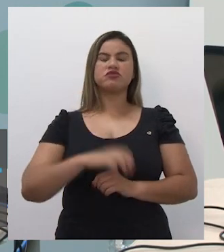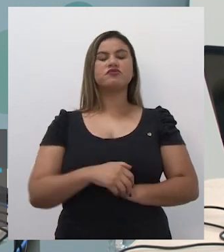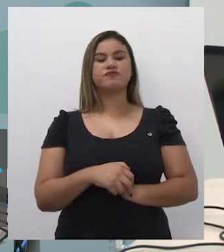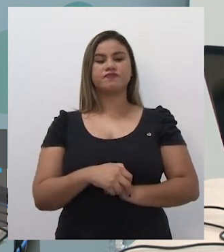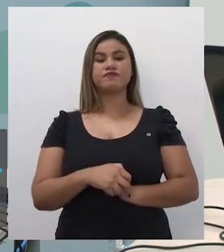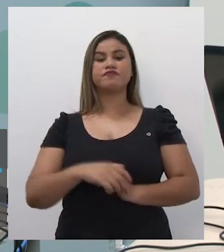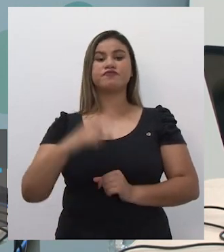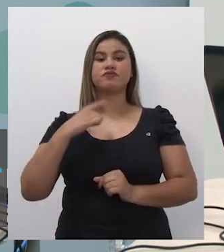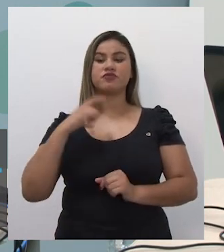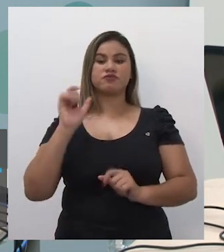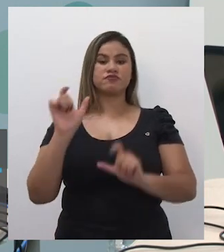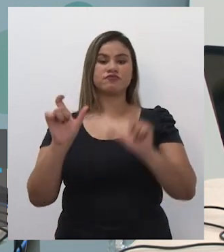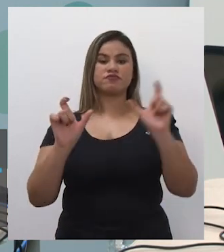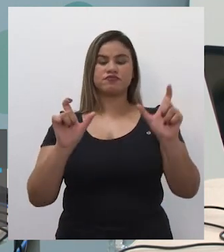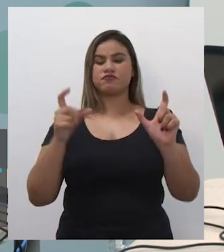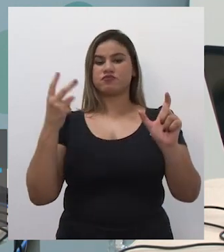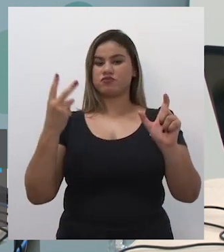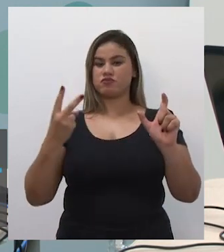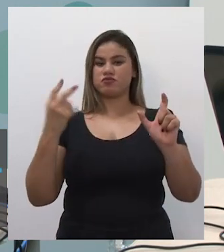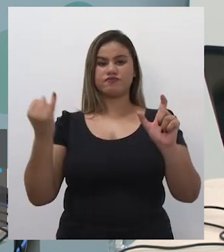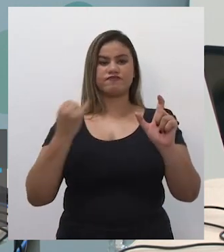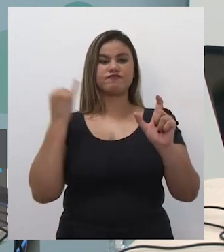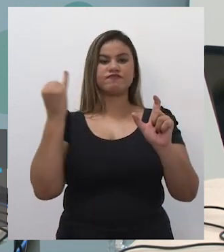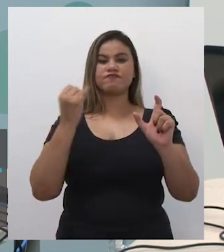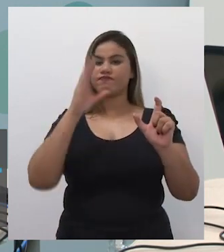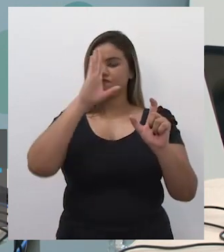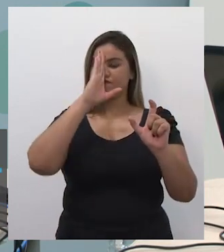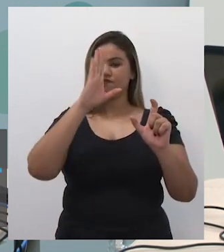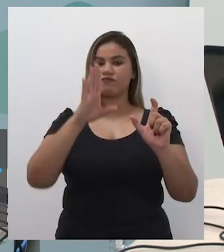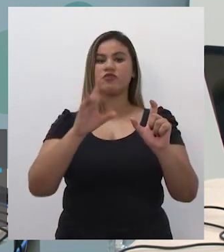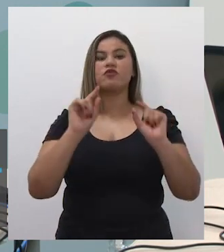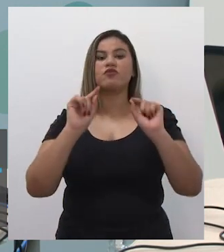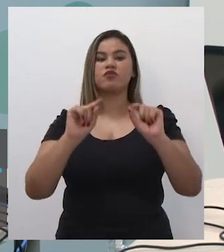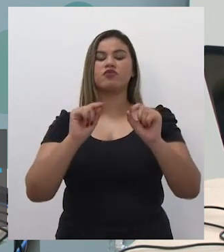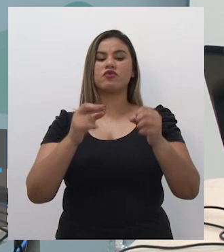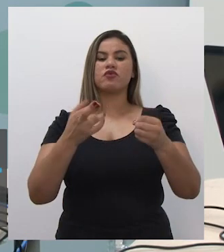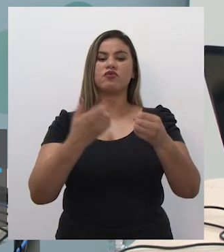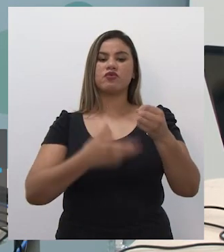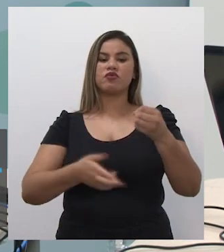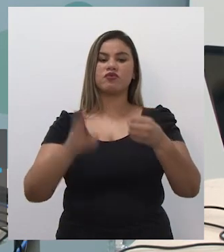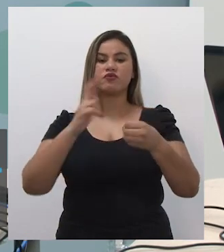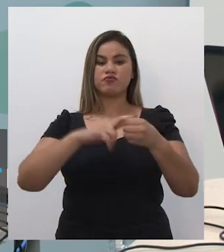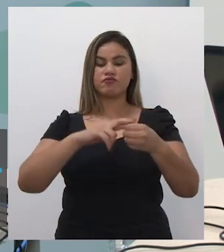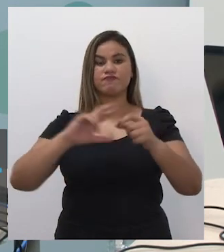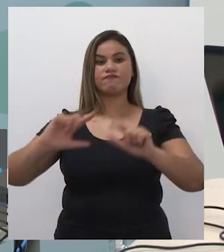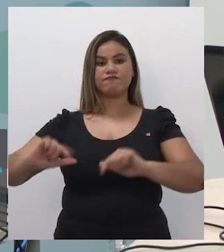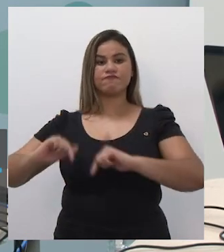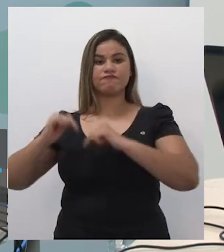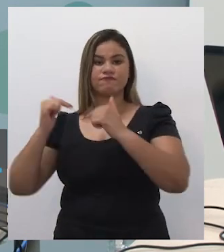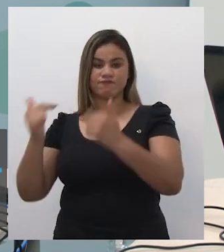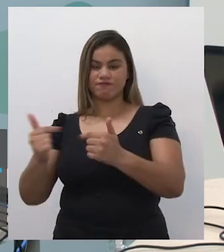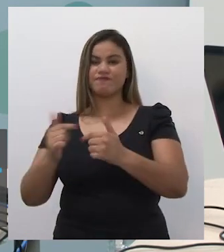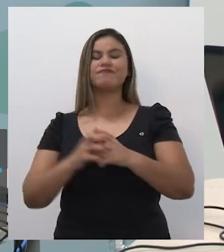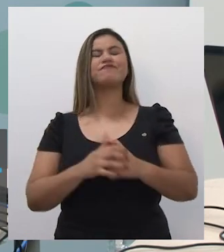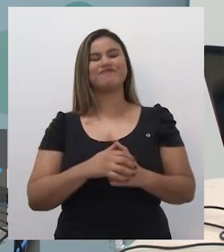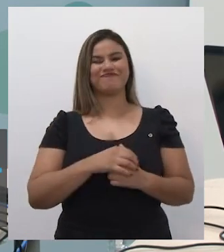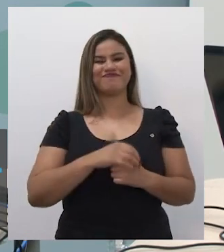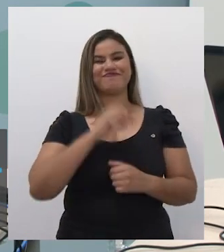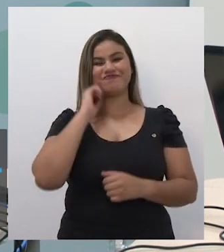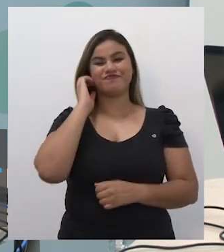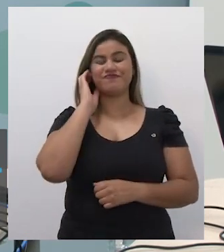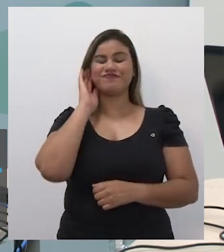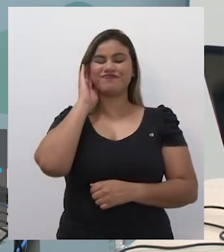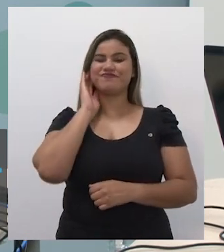duas palavras-chave aí nesse processo, que é retomar e reengajar, tá certo? Então o objetivo